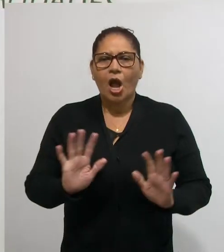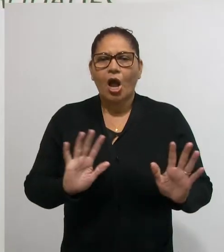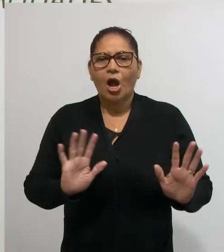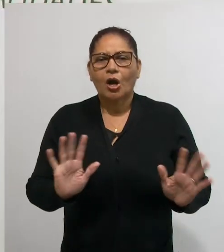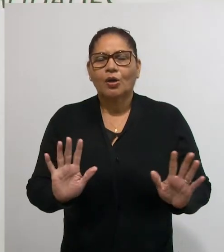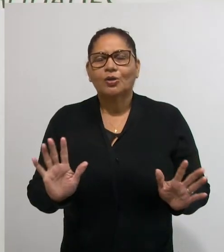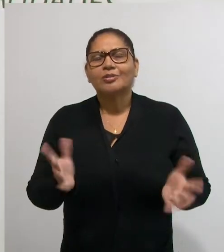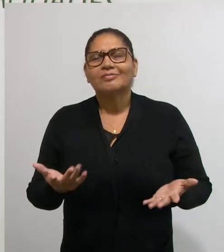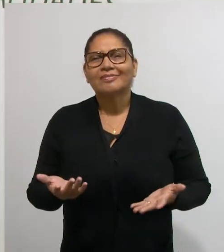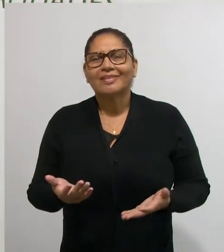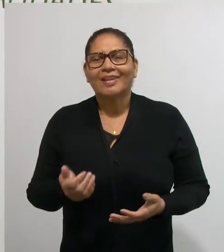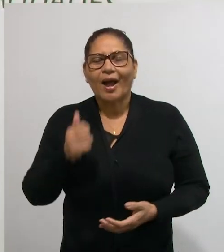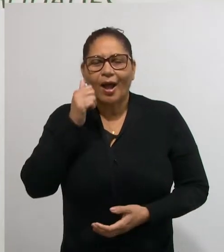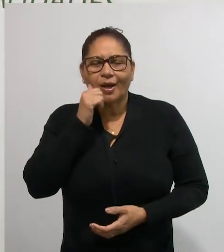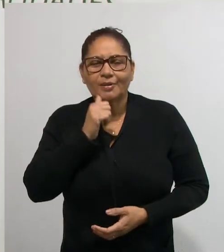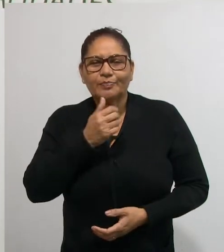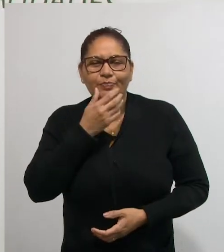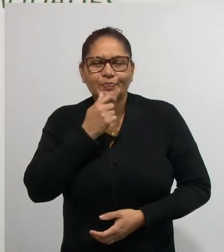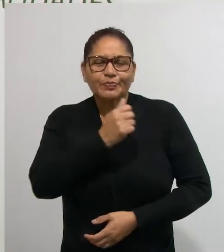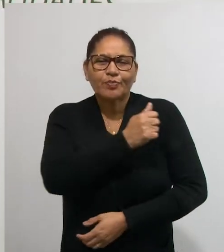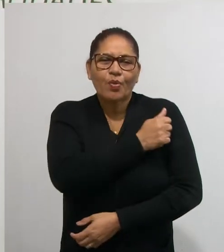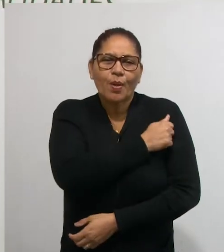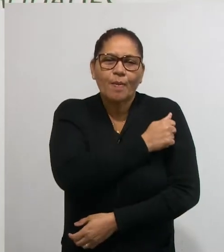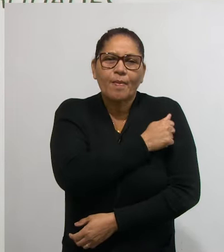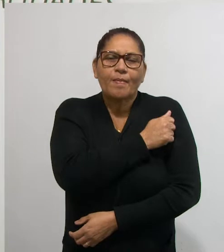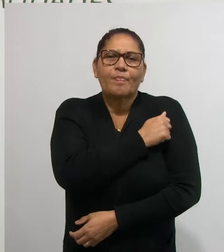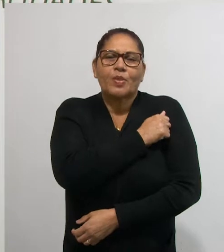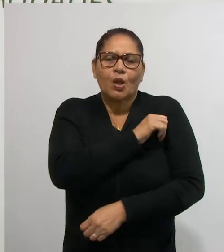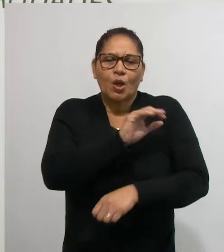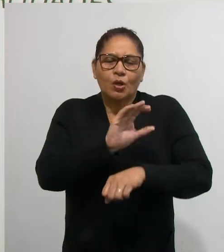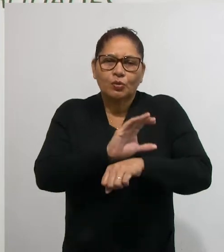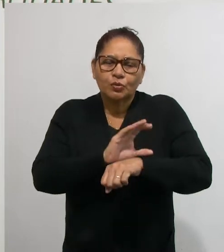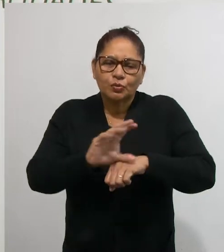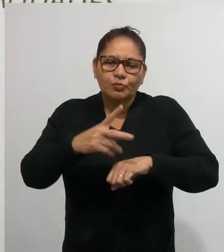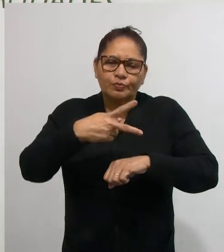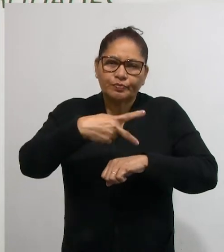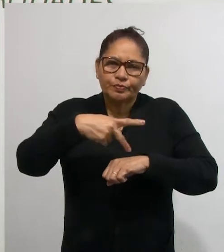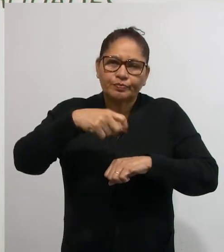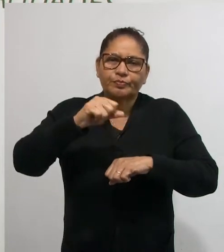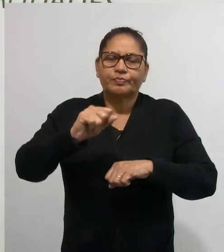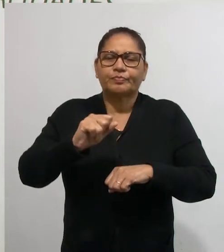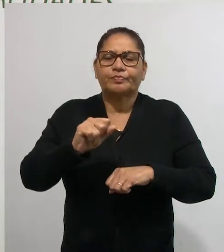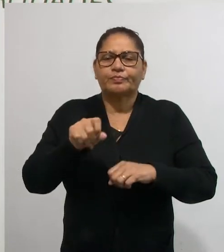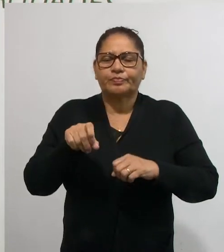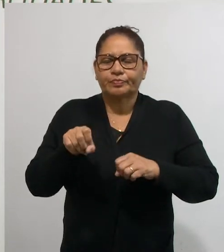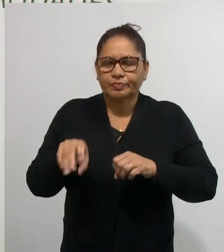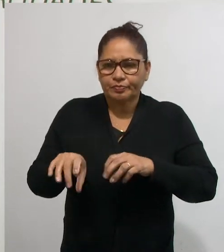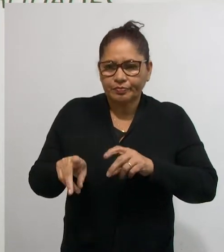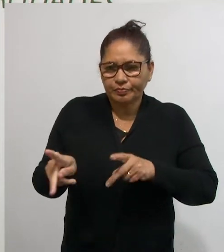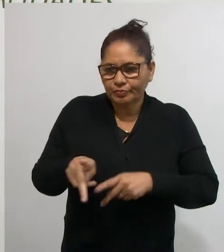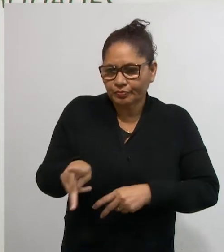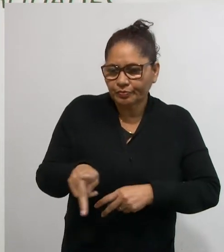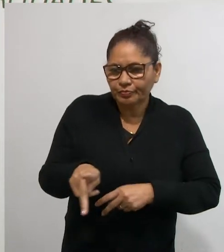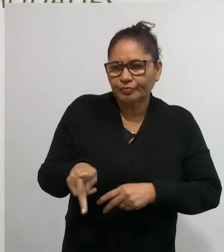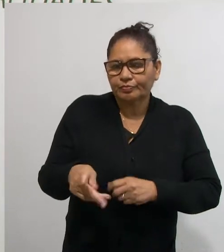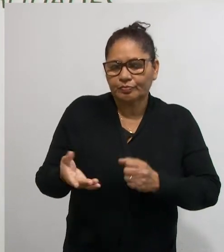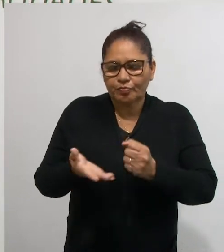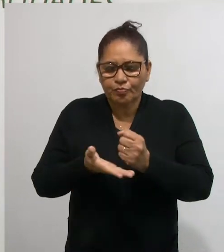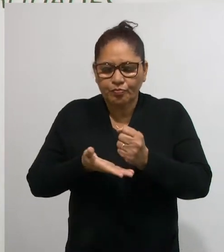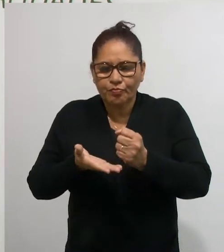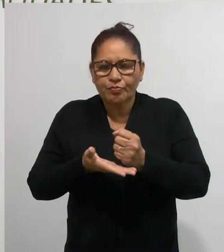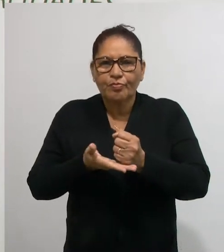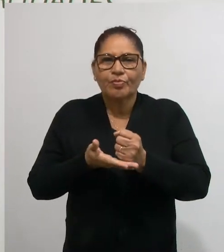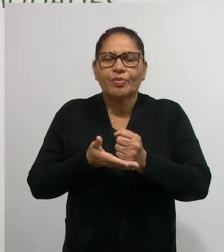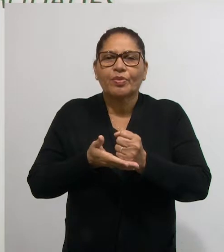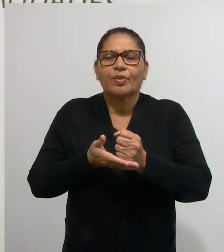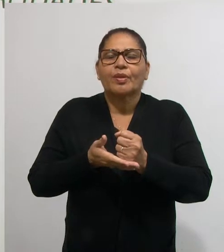Olá, saudações alunos e alunas do curso de pós-graduação Docência na Educação Básica do